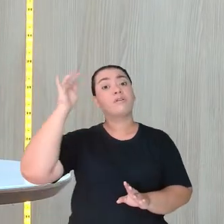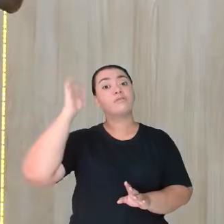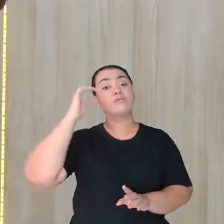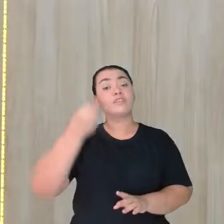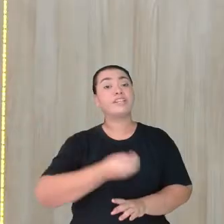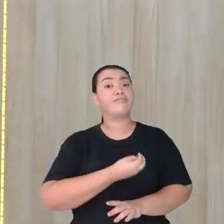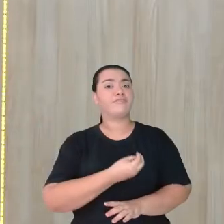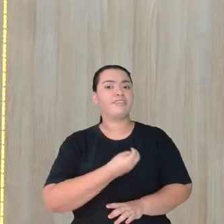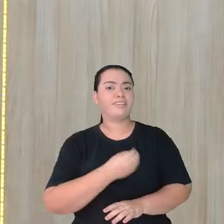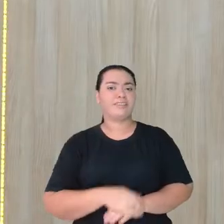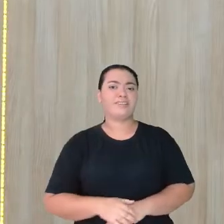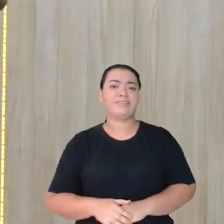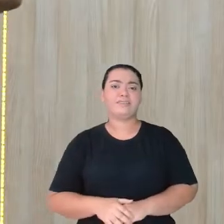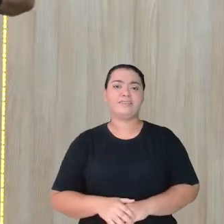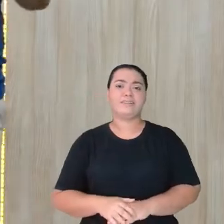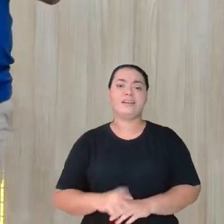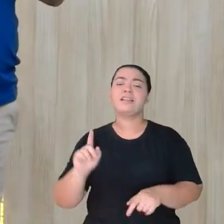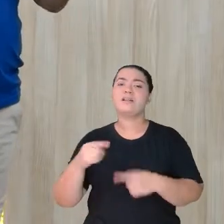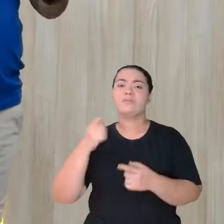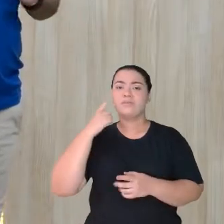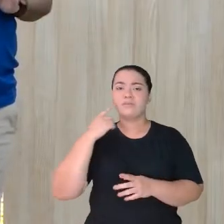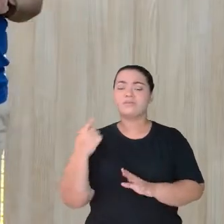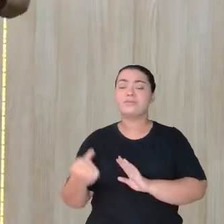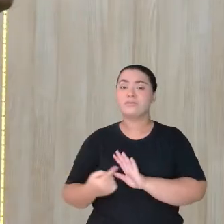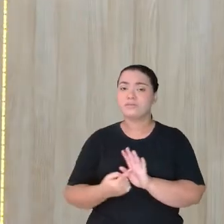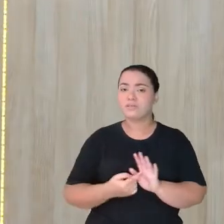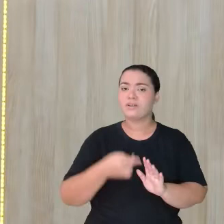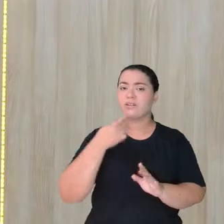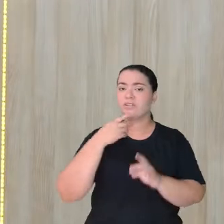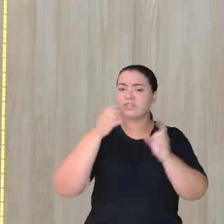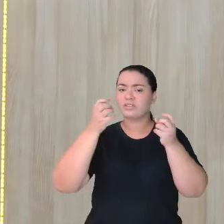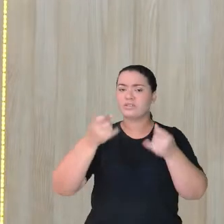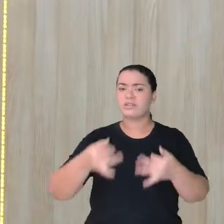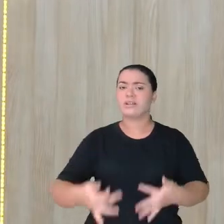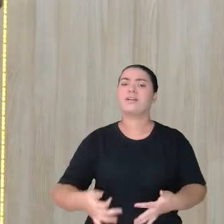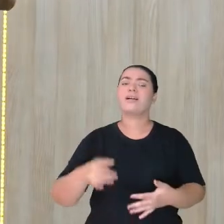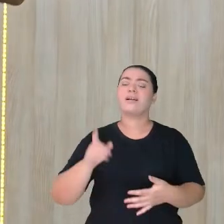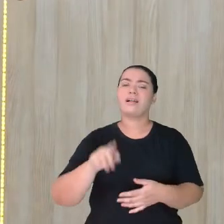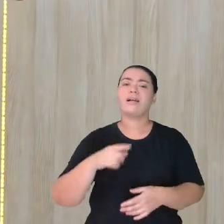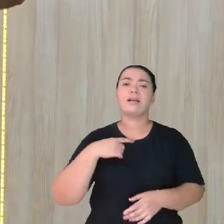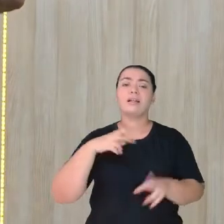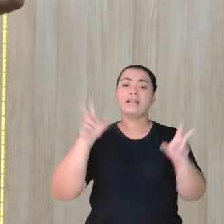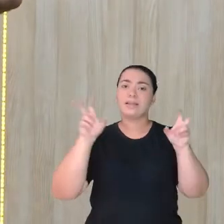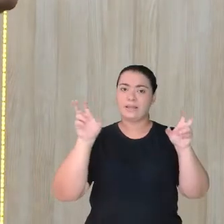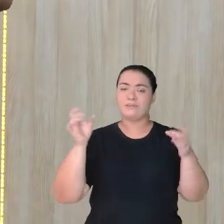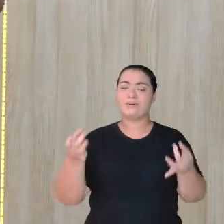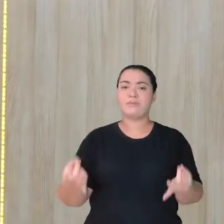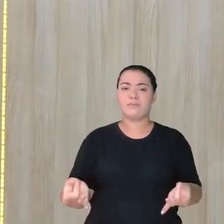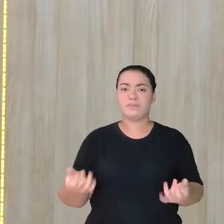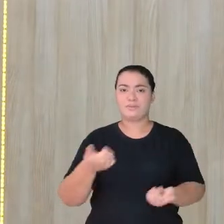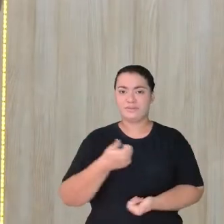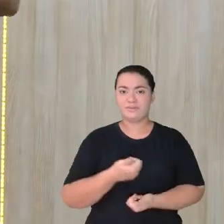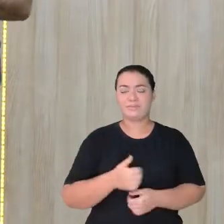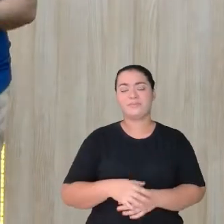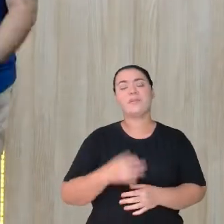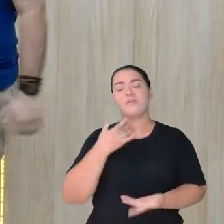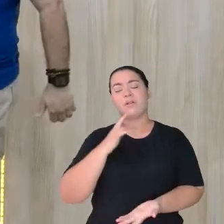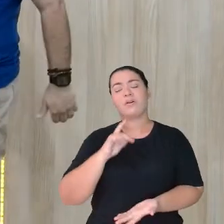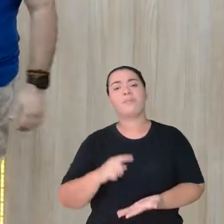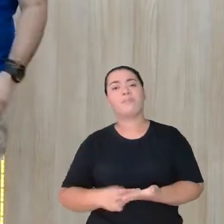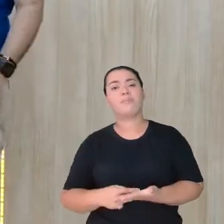Qualquer dia desse eu vou lhe recrutar aqui para a gente dar uma aula só sobre isso. Combinado. Então, vamos lá, gente. Nesse